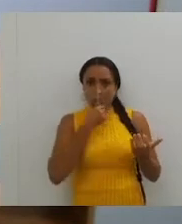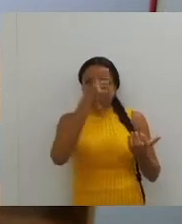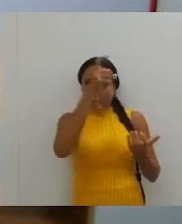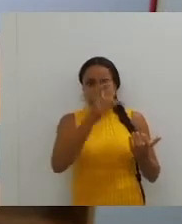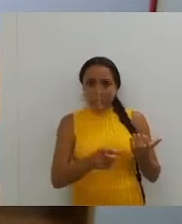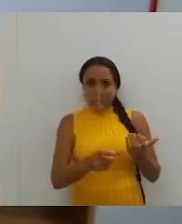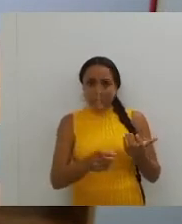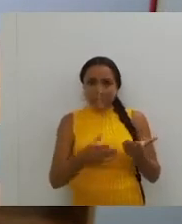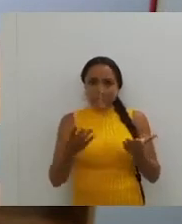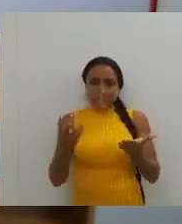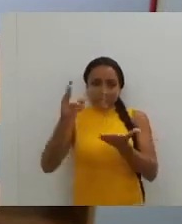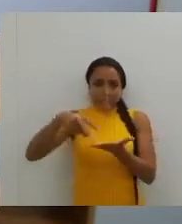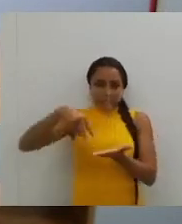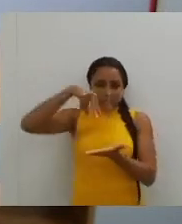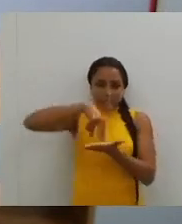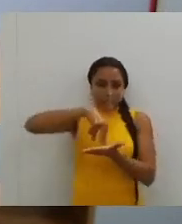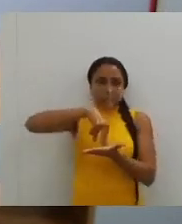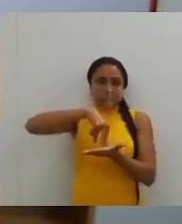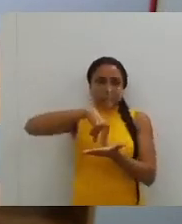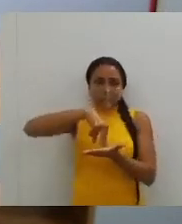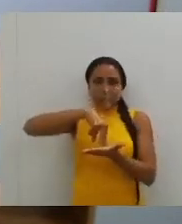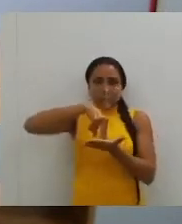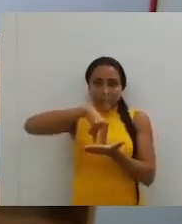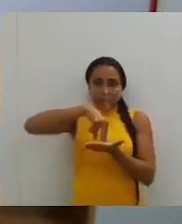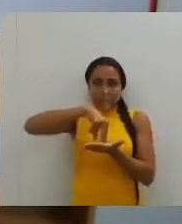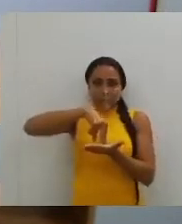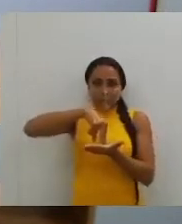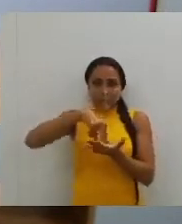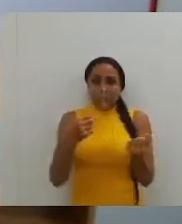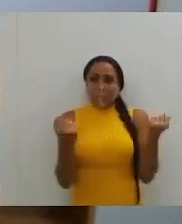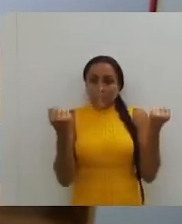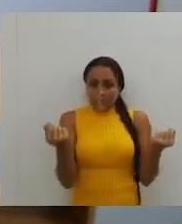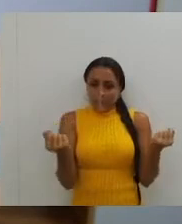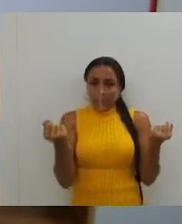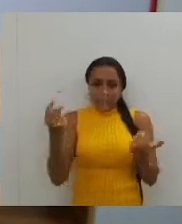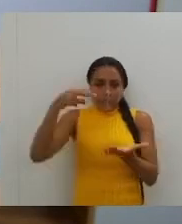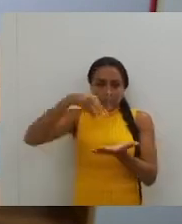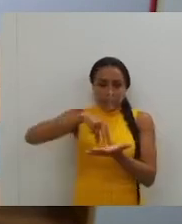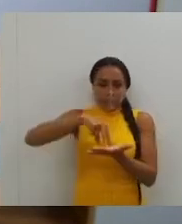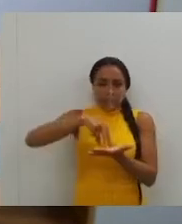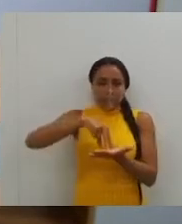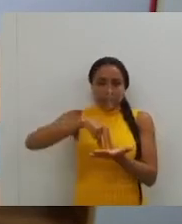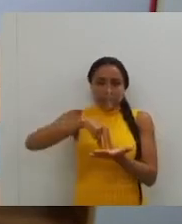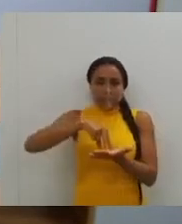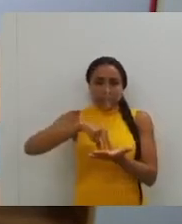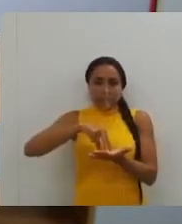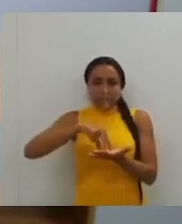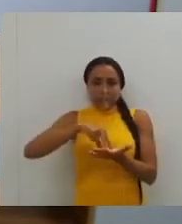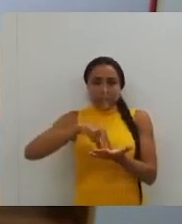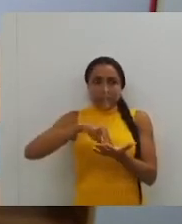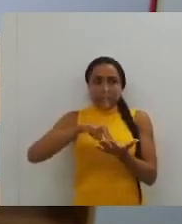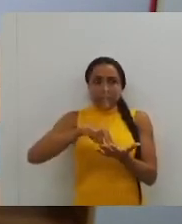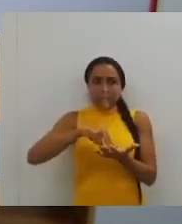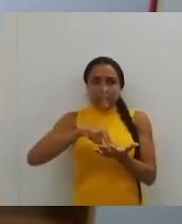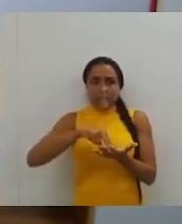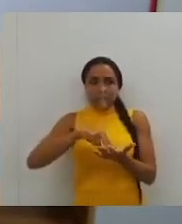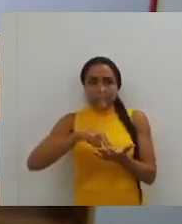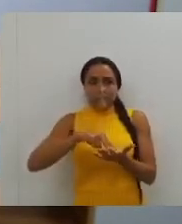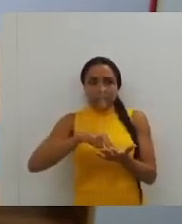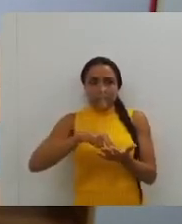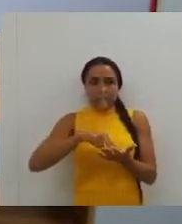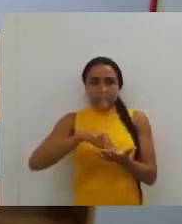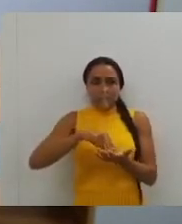tu tens a ação da força-peso. Só que a balança reage, e a balança reage com